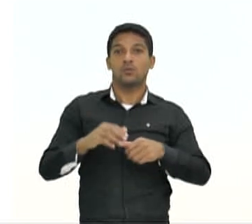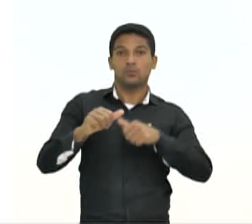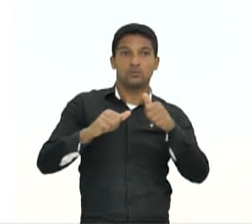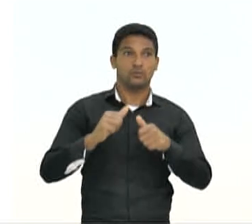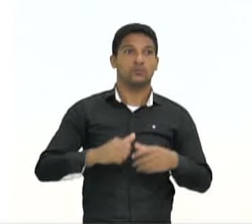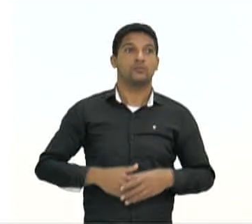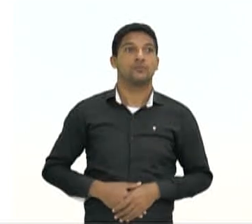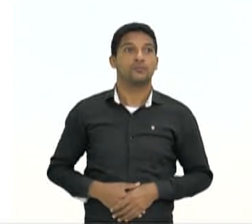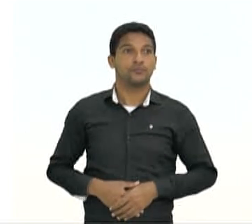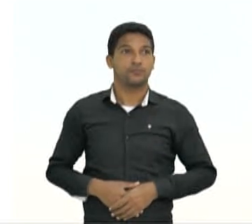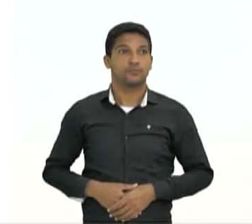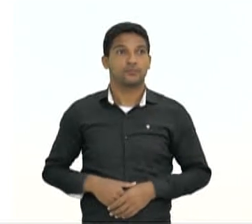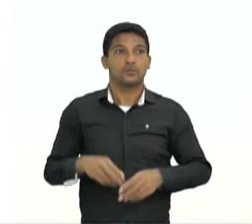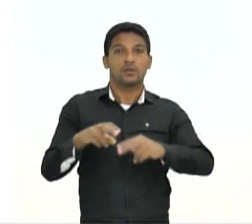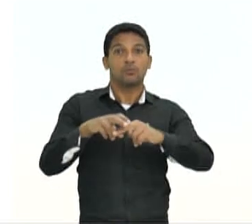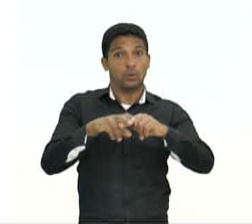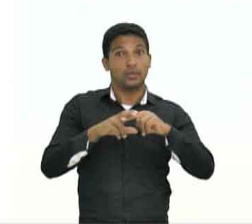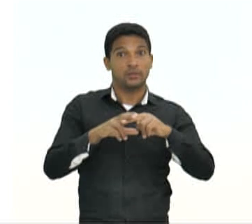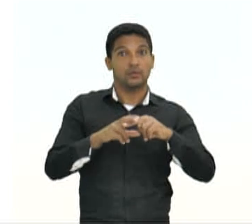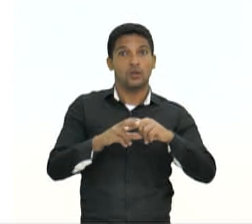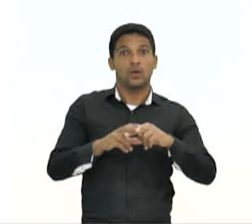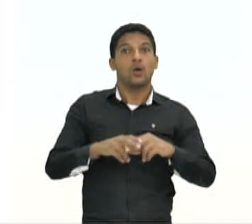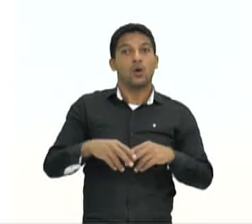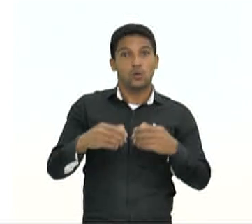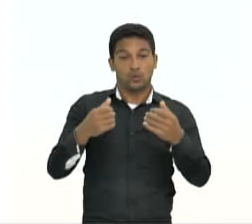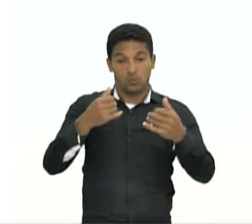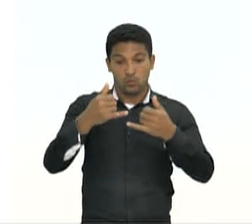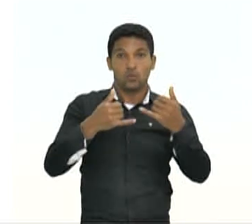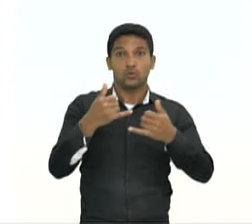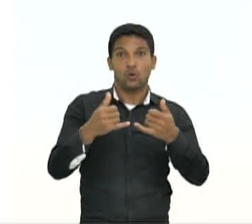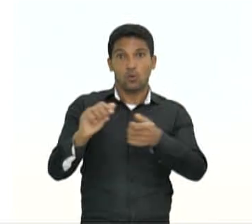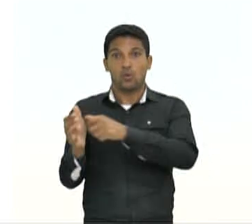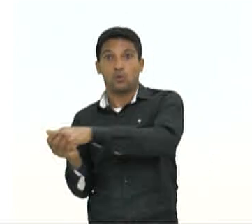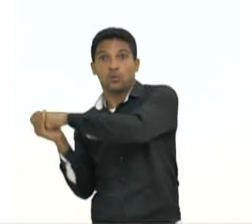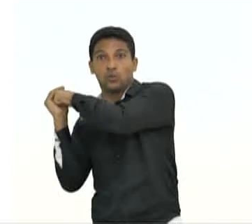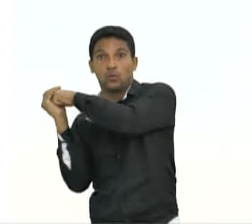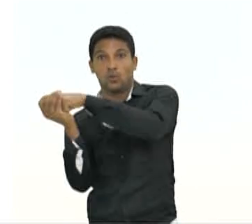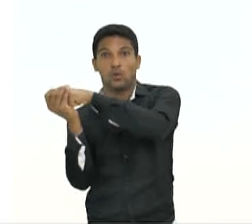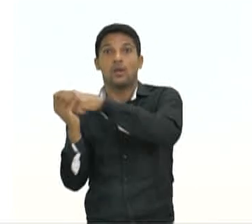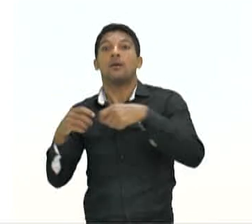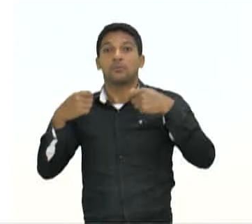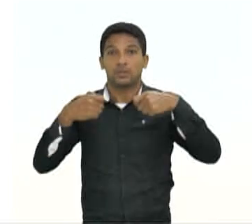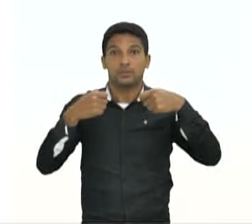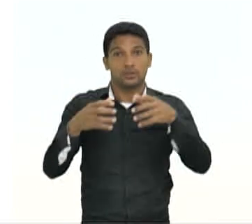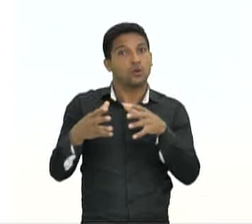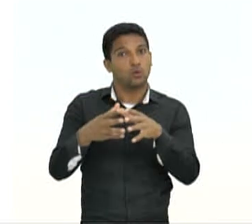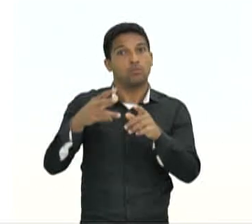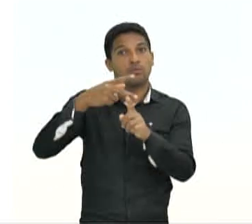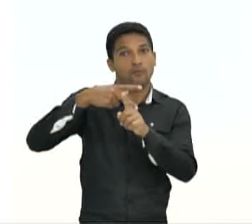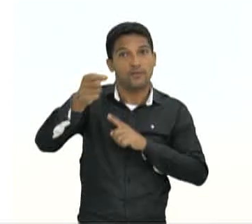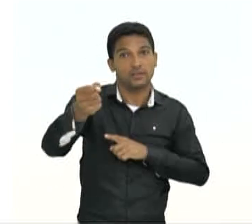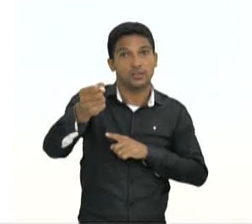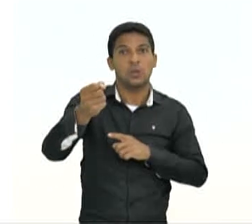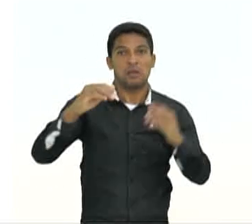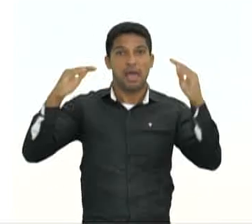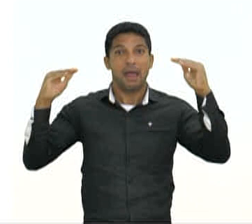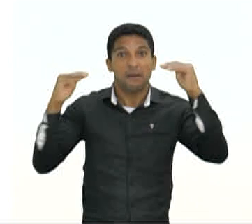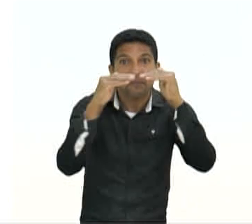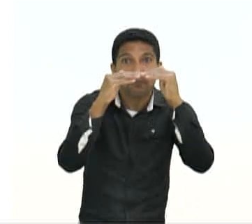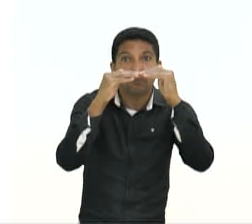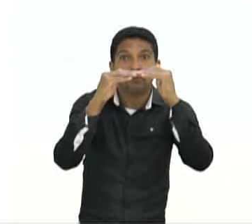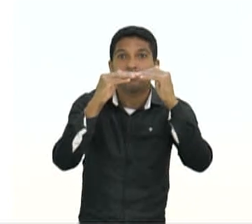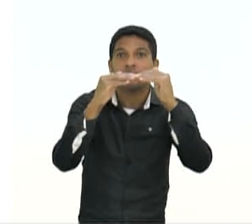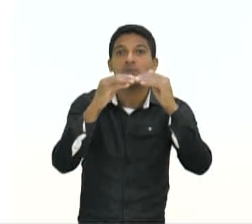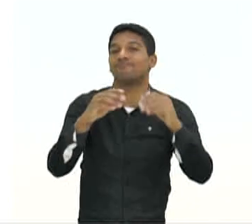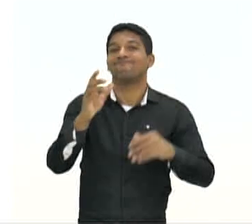entradas extras para ter um vencedor. O jogo não pode terminar empatado. As partidas variam aí de 1h30 até maratona de 6